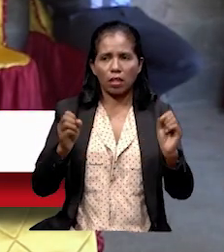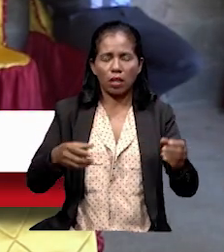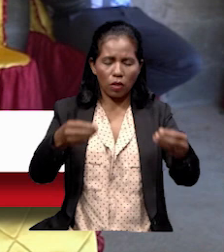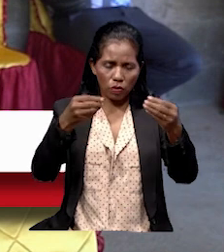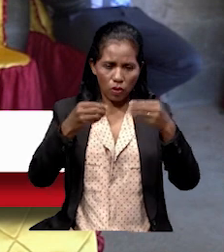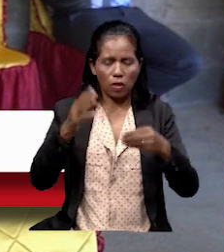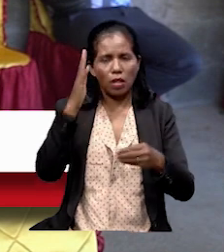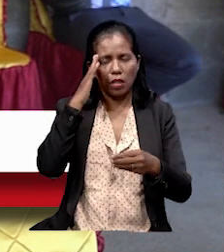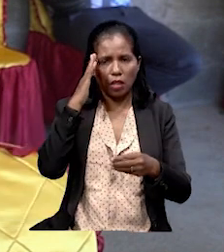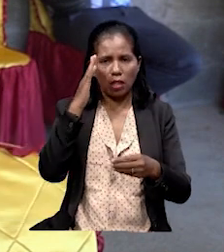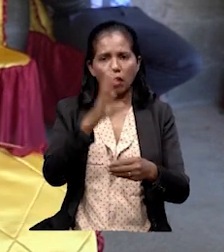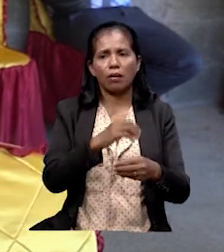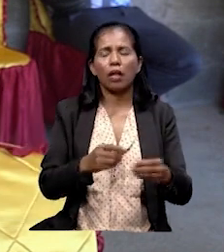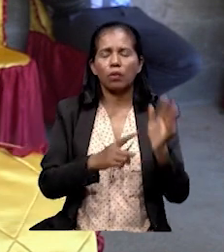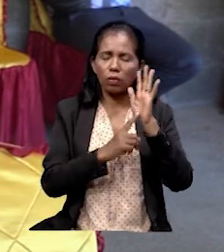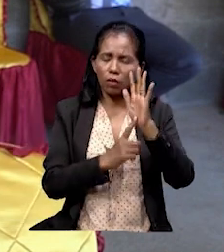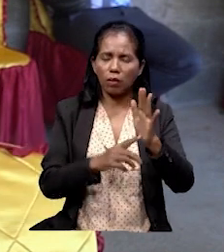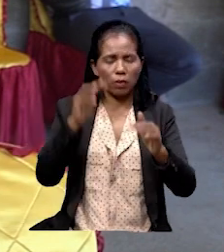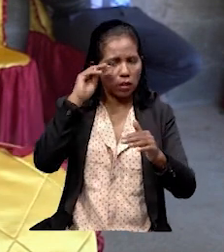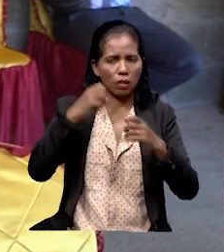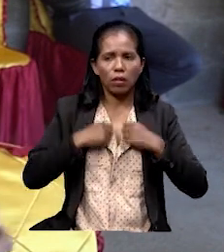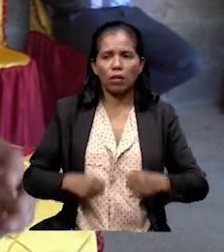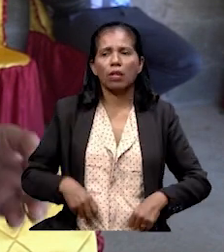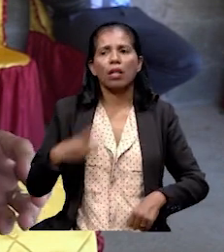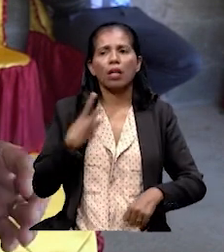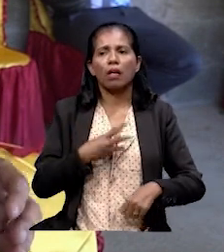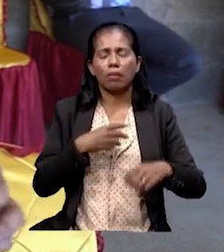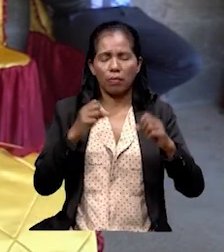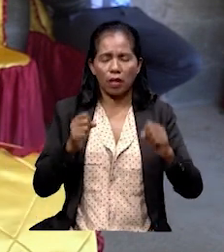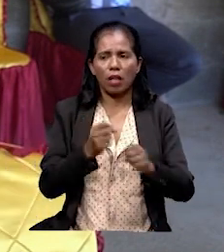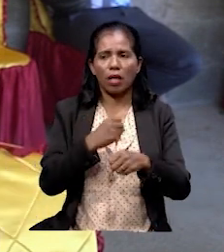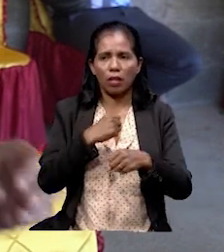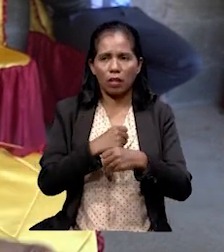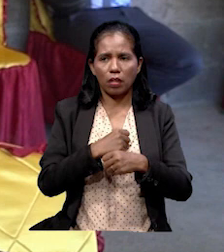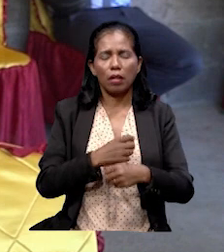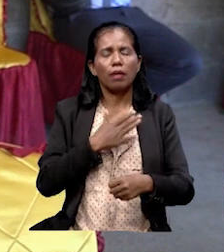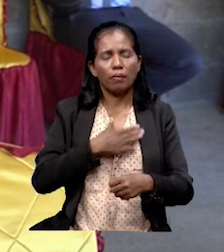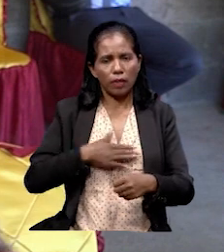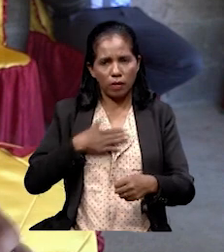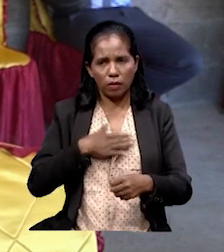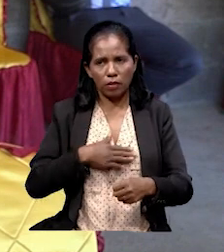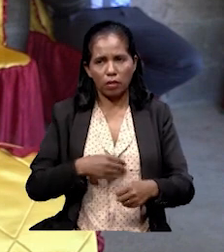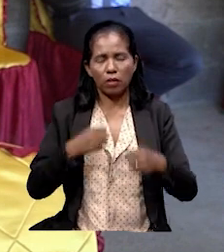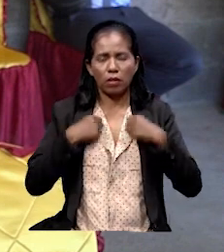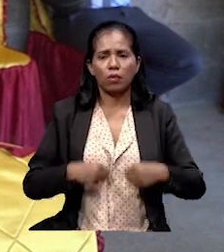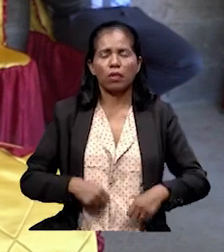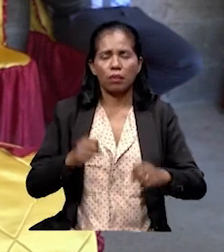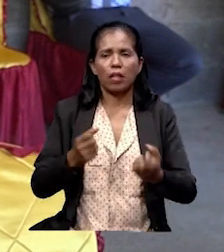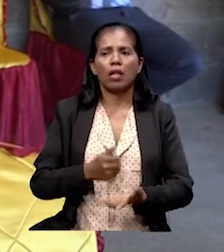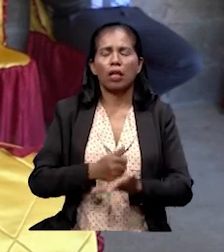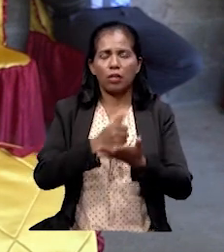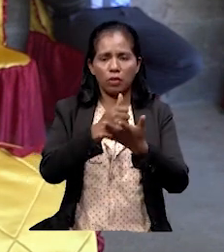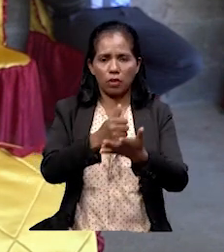nele, informa ba Ministério da Saúde, gata. A mim bela hal ira nele, nem me ira nem favor ira. Se a saúde bela toma então ou